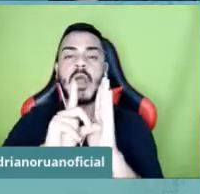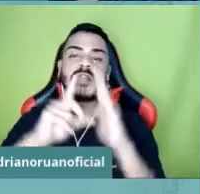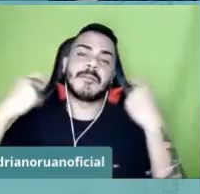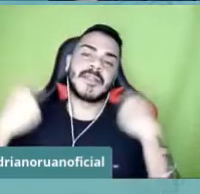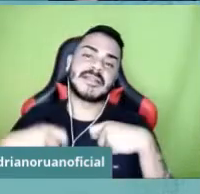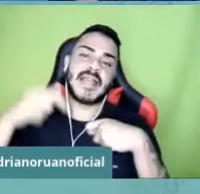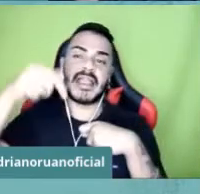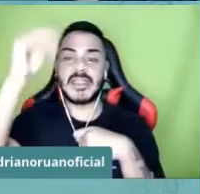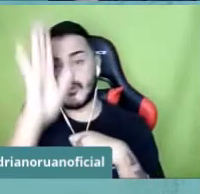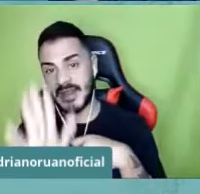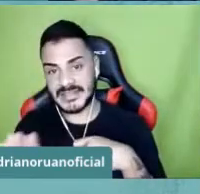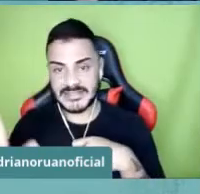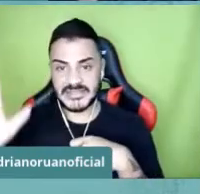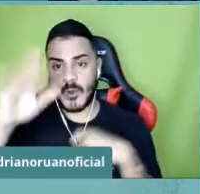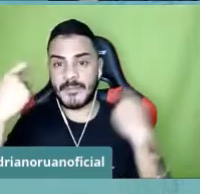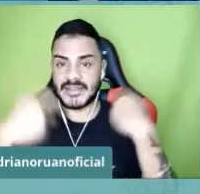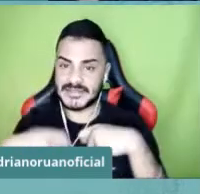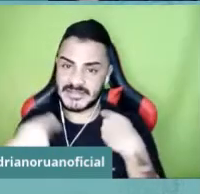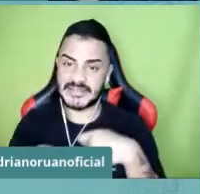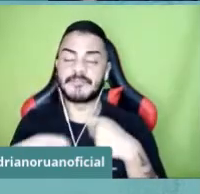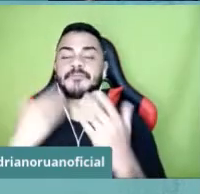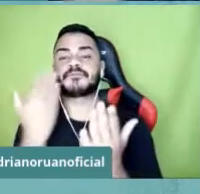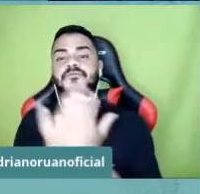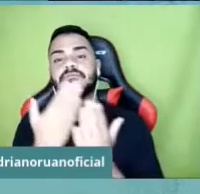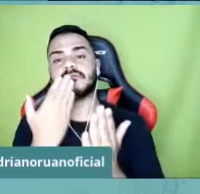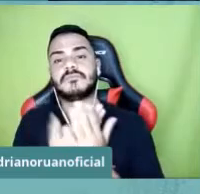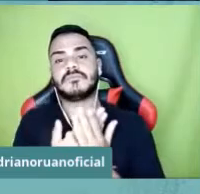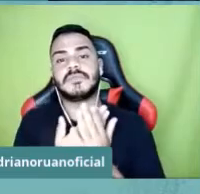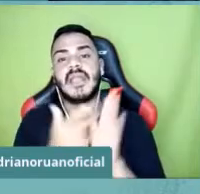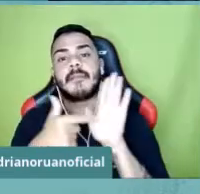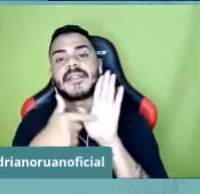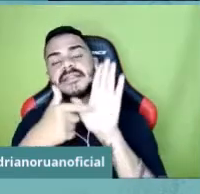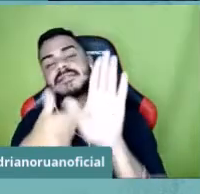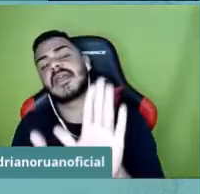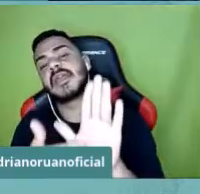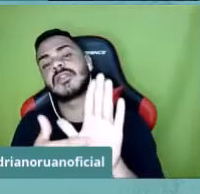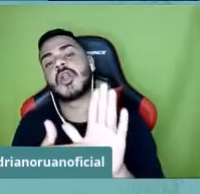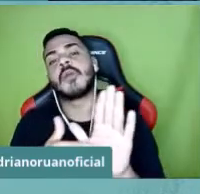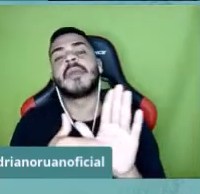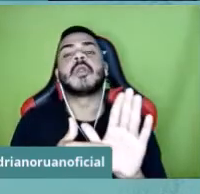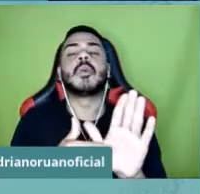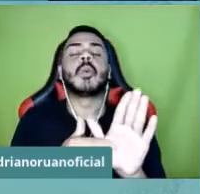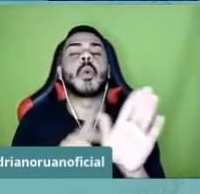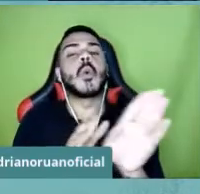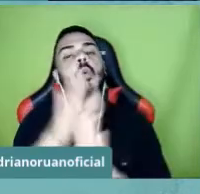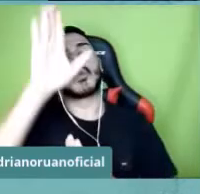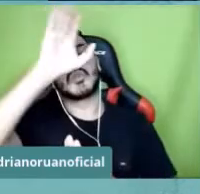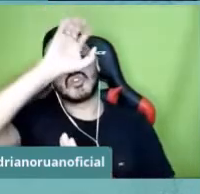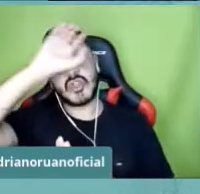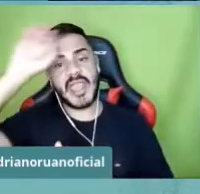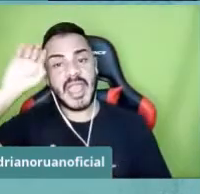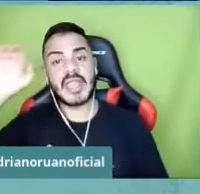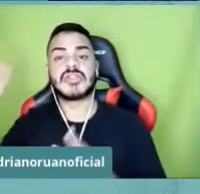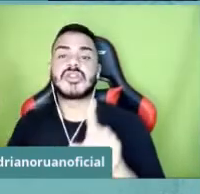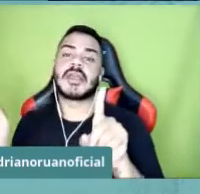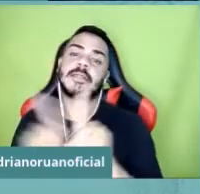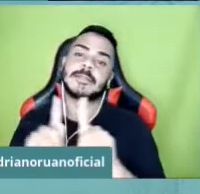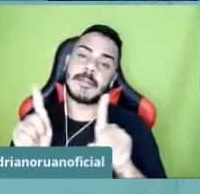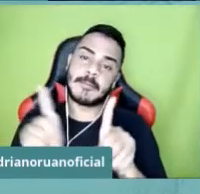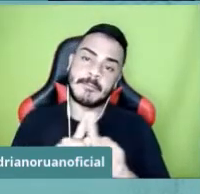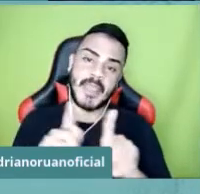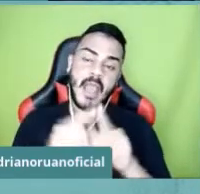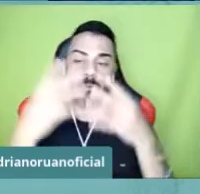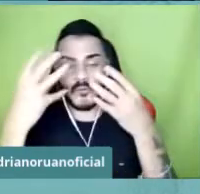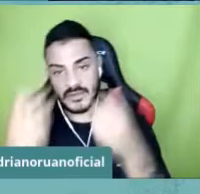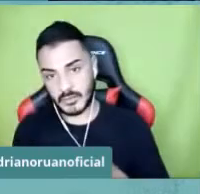Brasil, obrigatoriamente, que esses estudos passem por conselho de ética e aprovação da Anvisa. Vou para os estudos